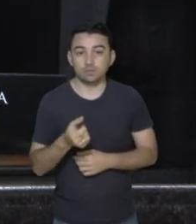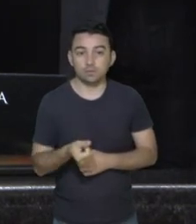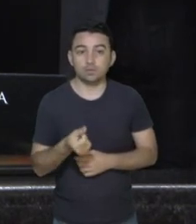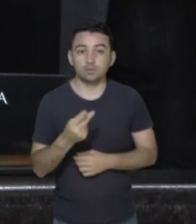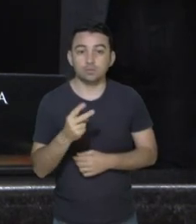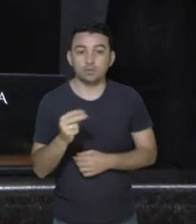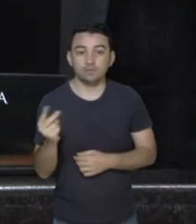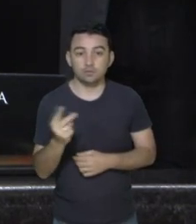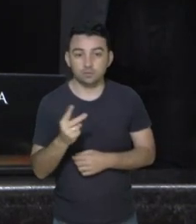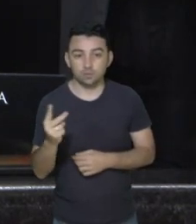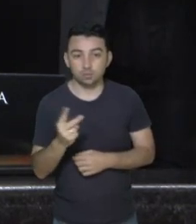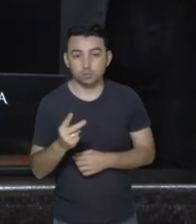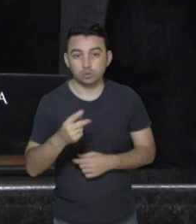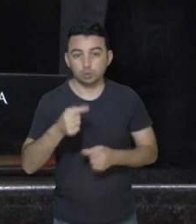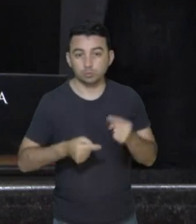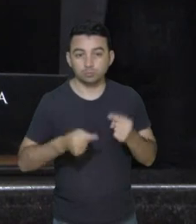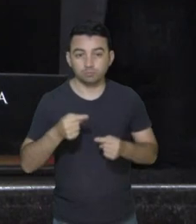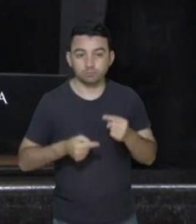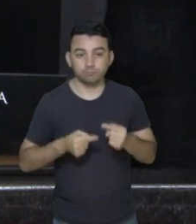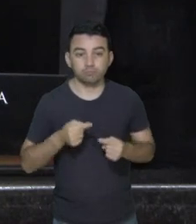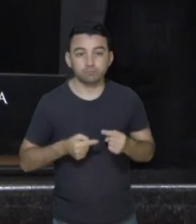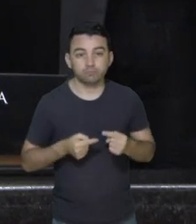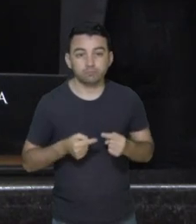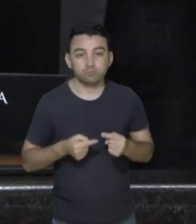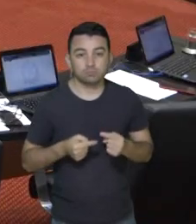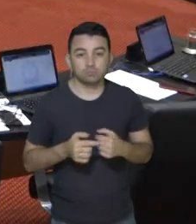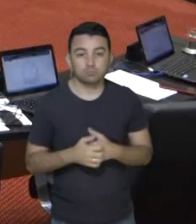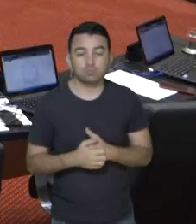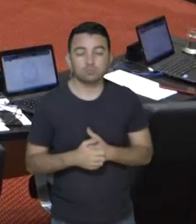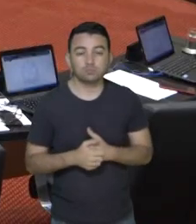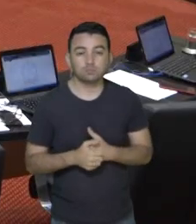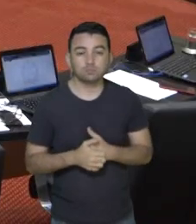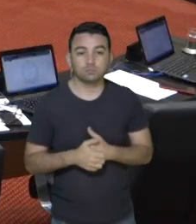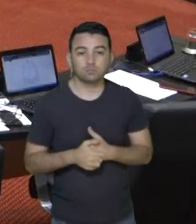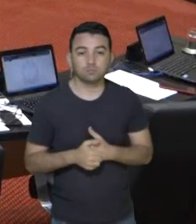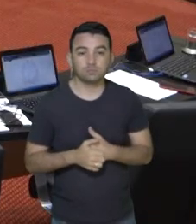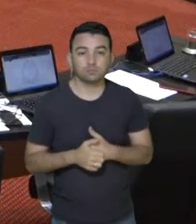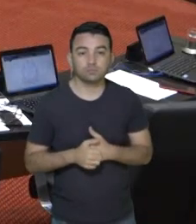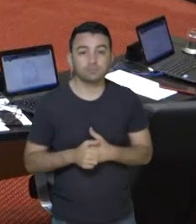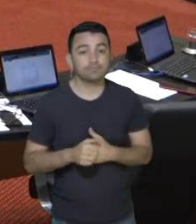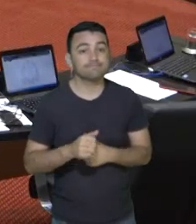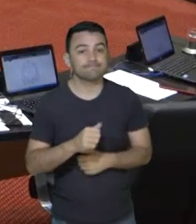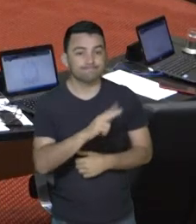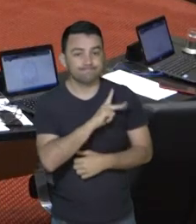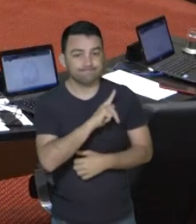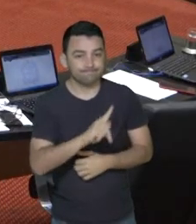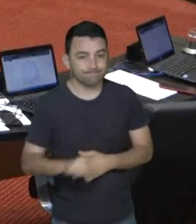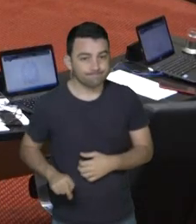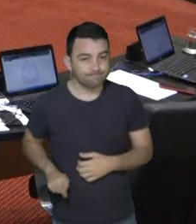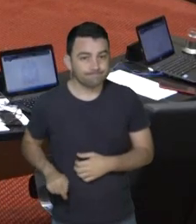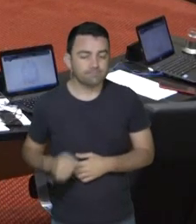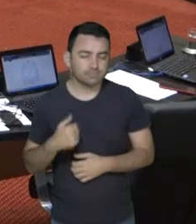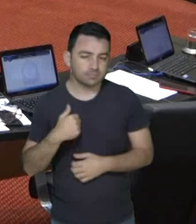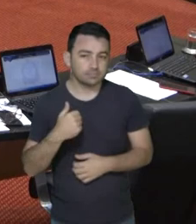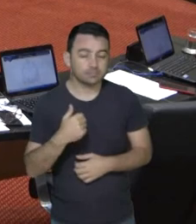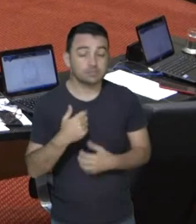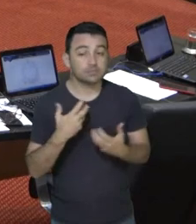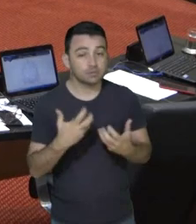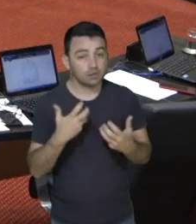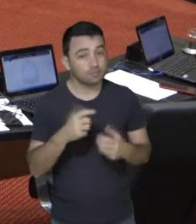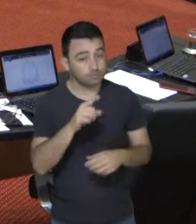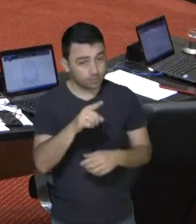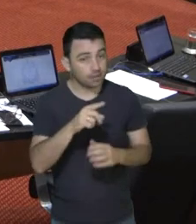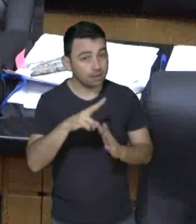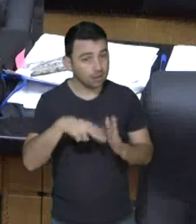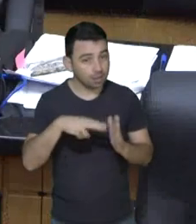026.6/2022. Em discussão. Para discutir, o deputado... Senhor presidente, gostaria que Vossa Excelência lesse o teor do